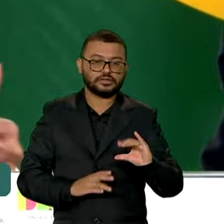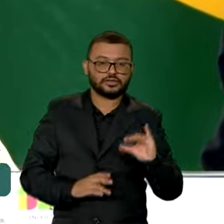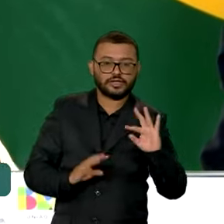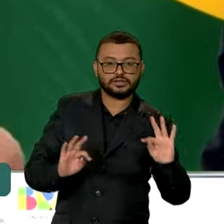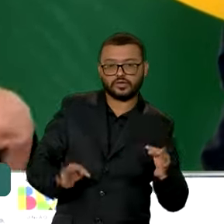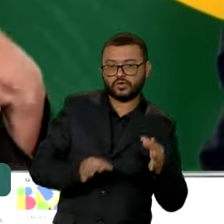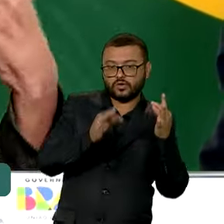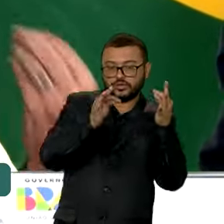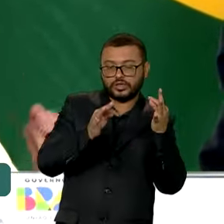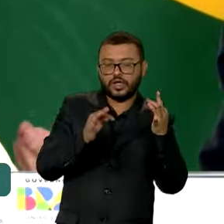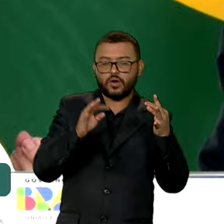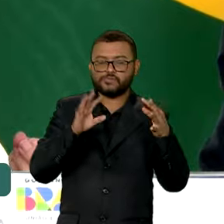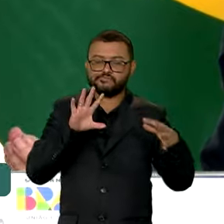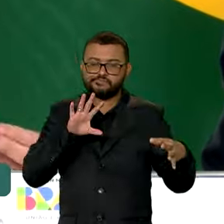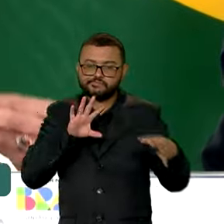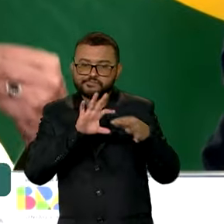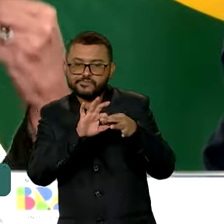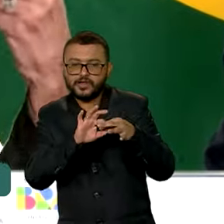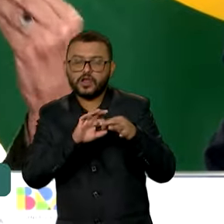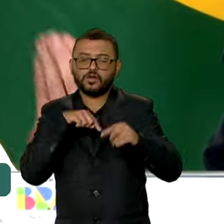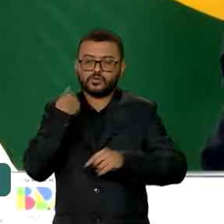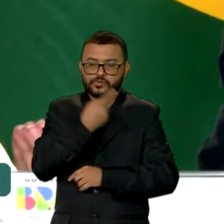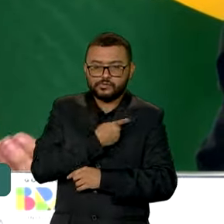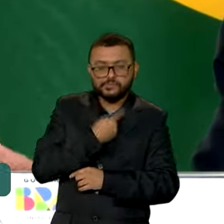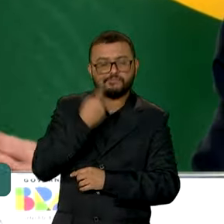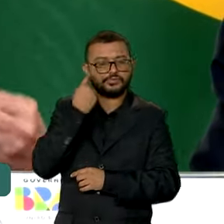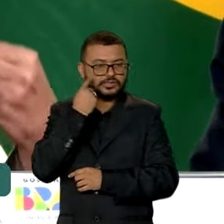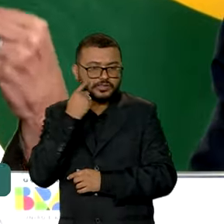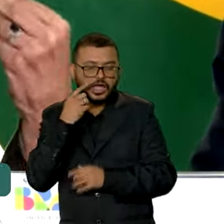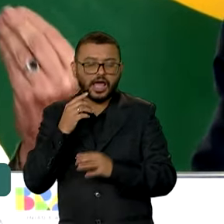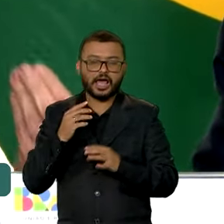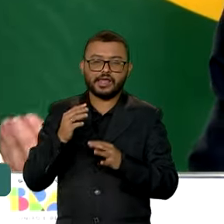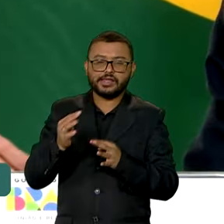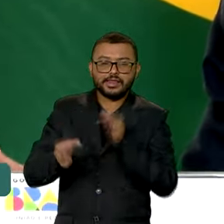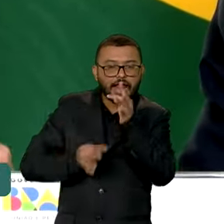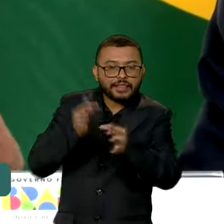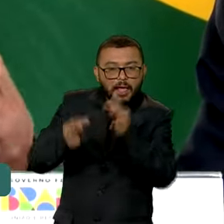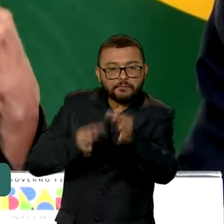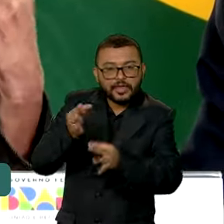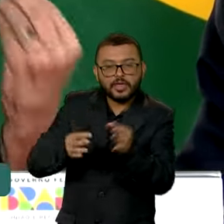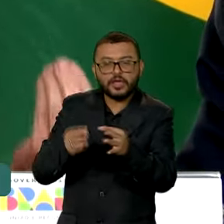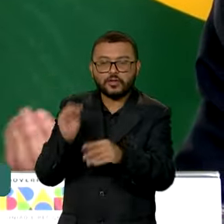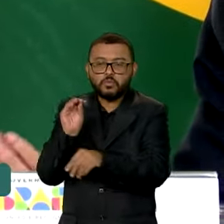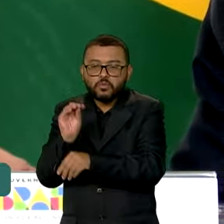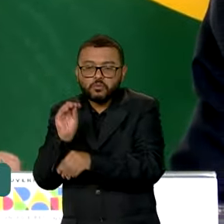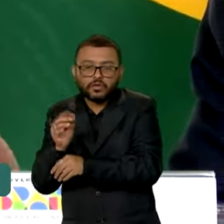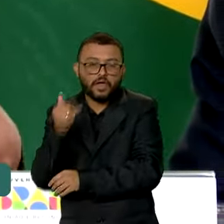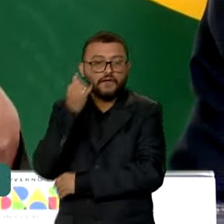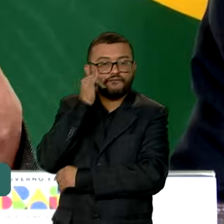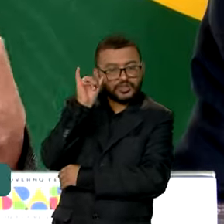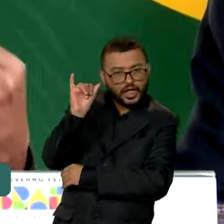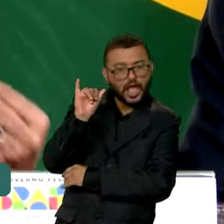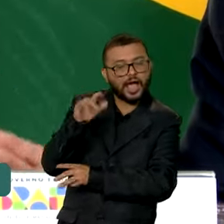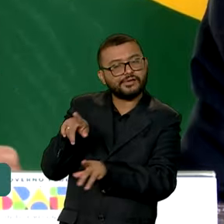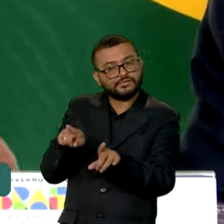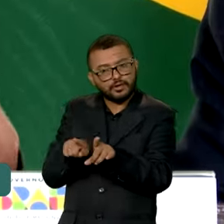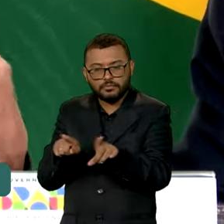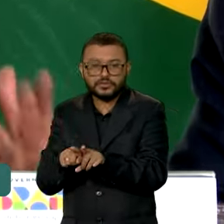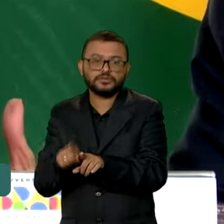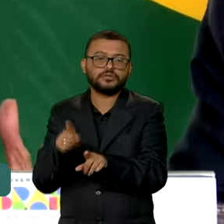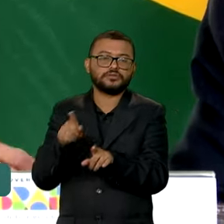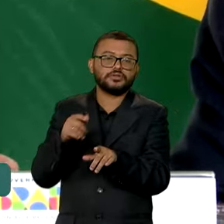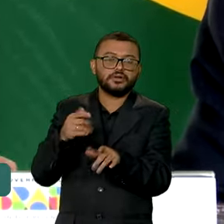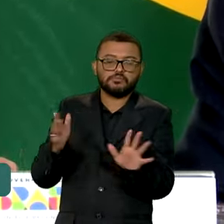Tecnologia e Inovação para avançarmos em tratamentos, para avançarmos na prevenção, para avançarmos